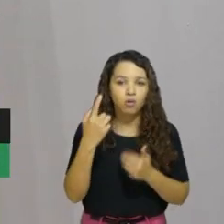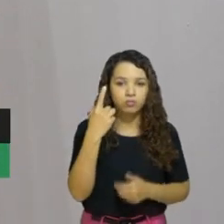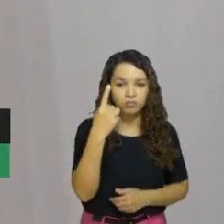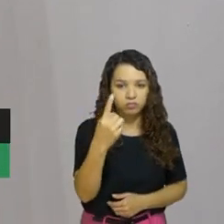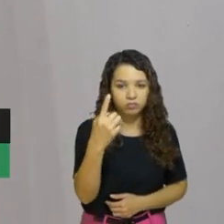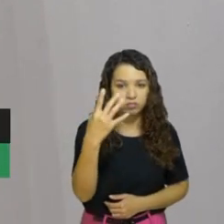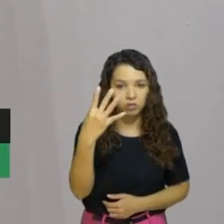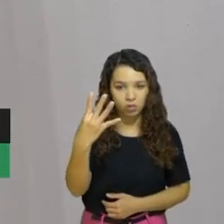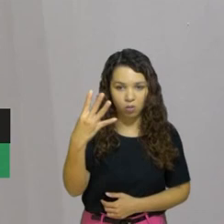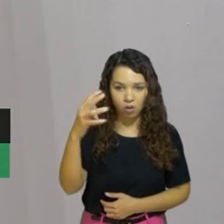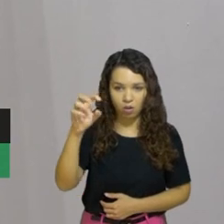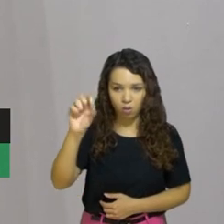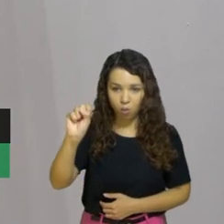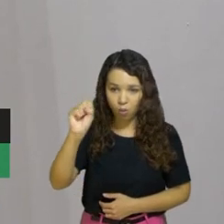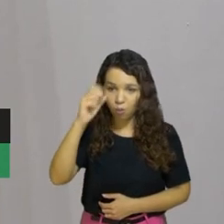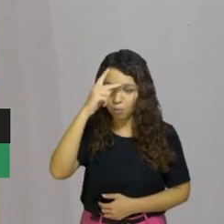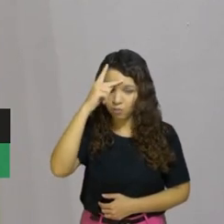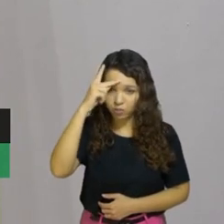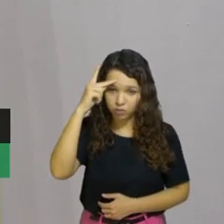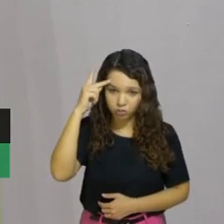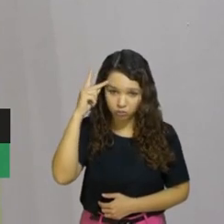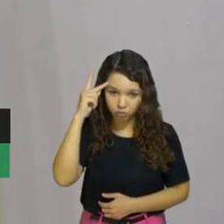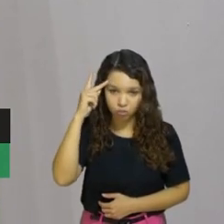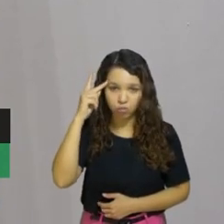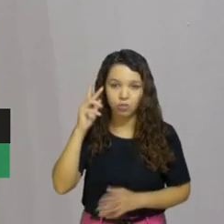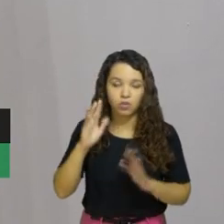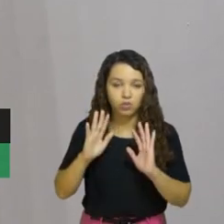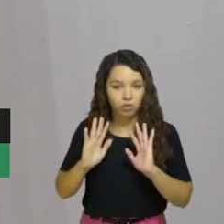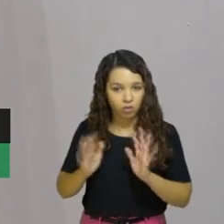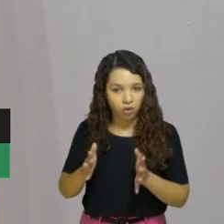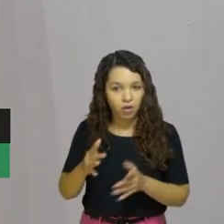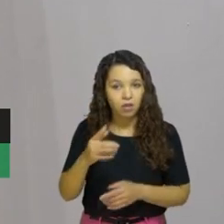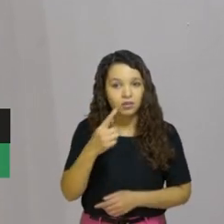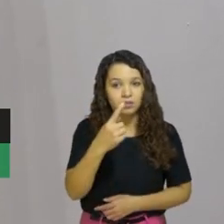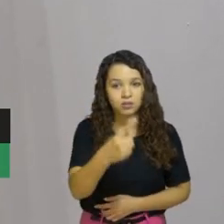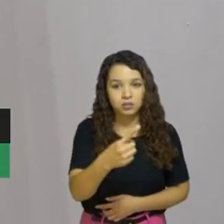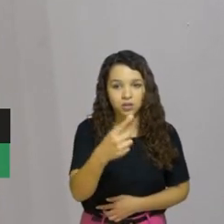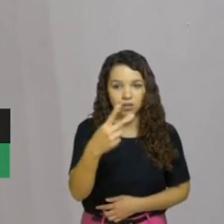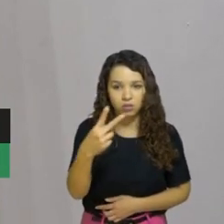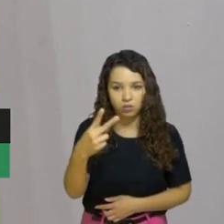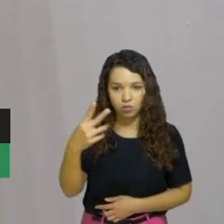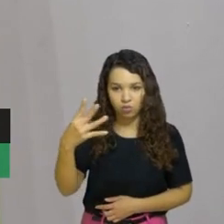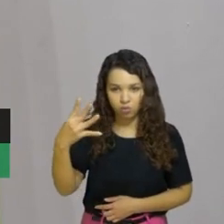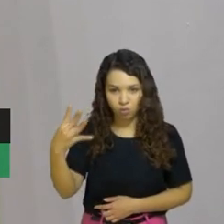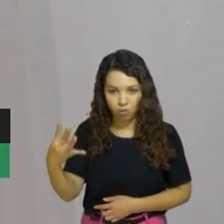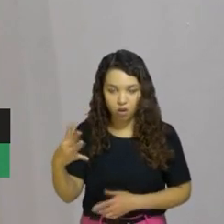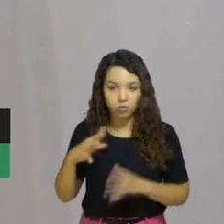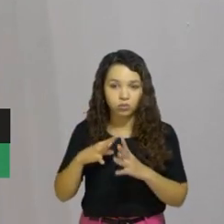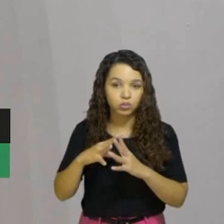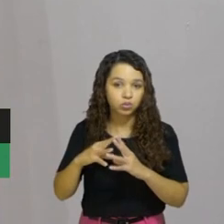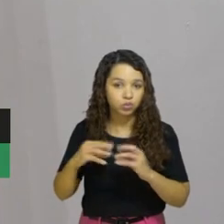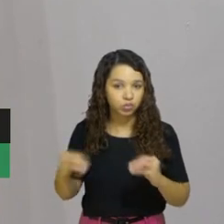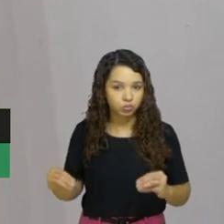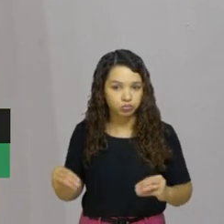148 pessoas e 124 são